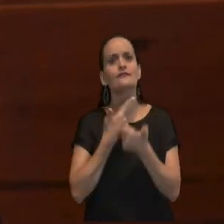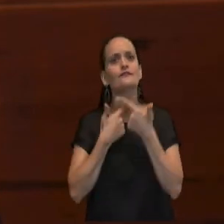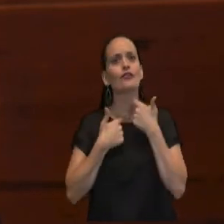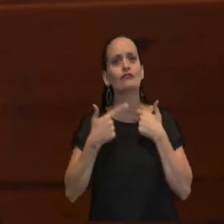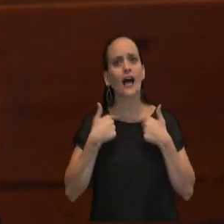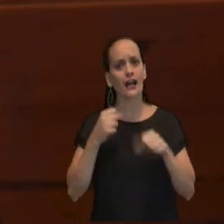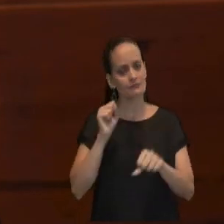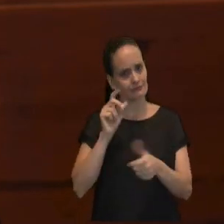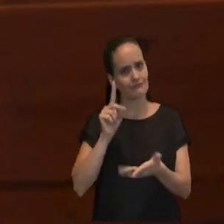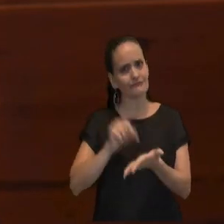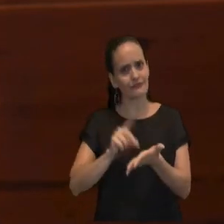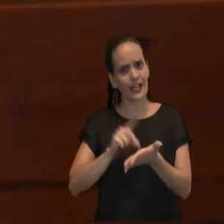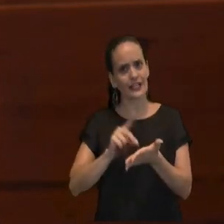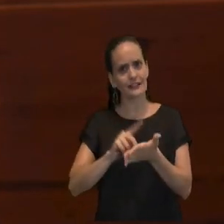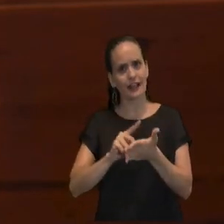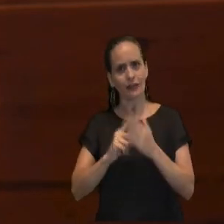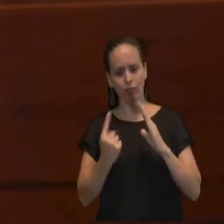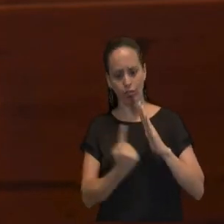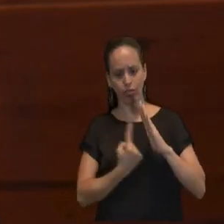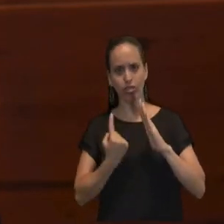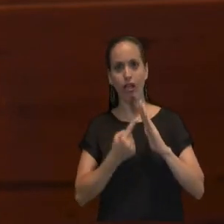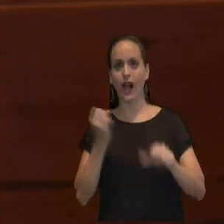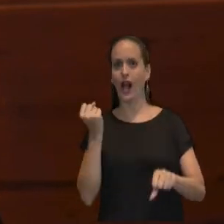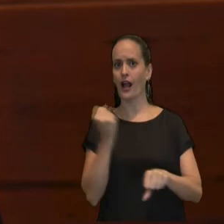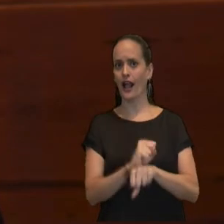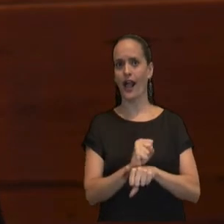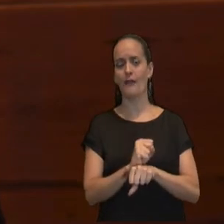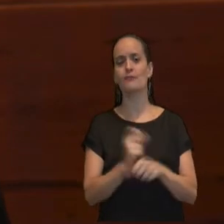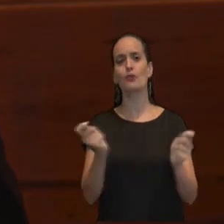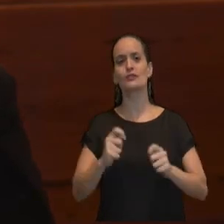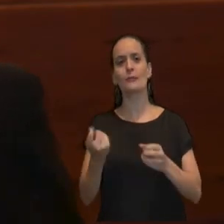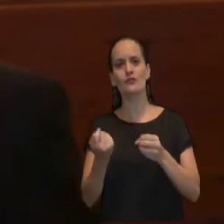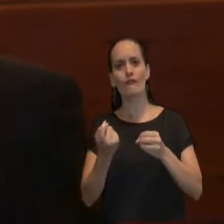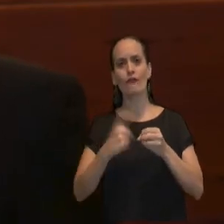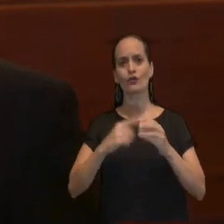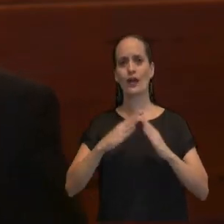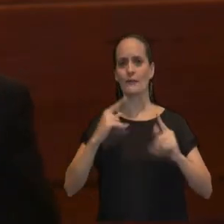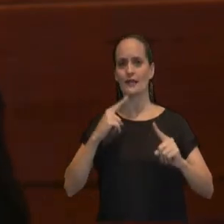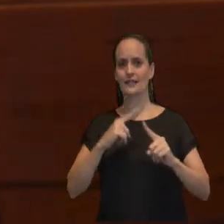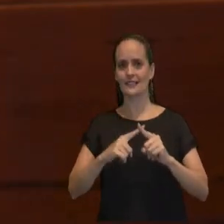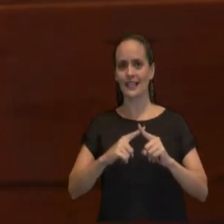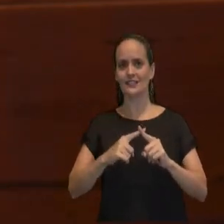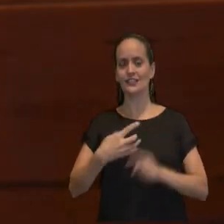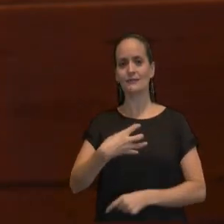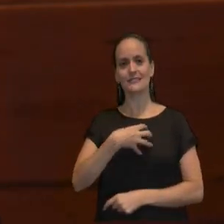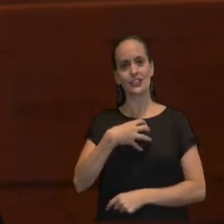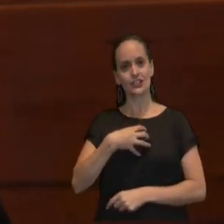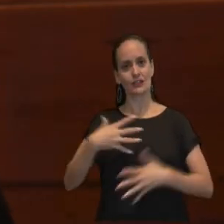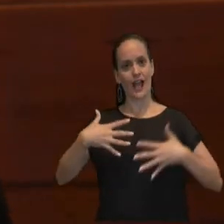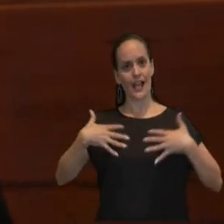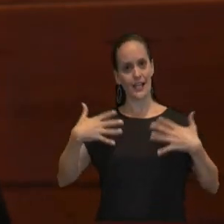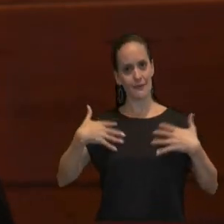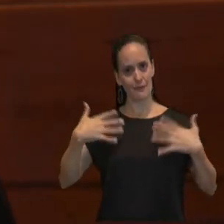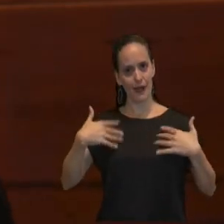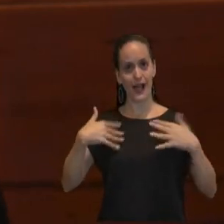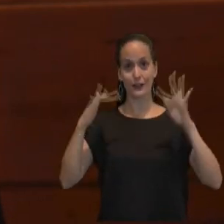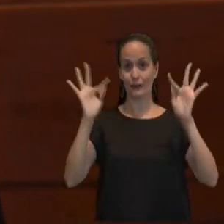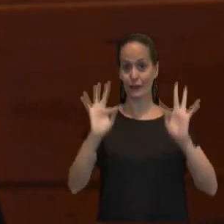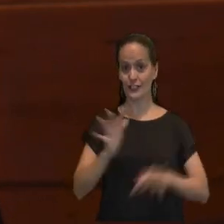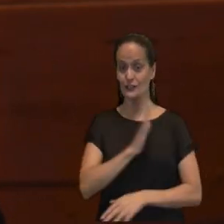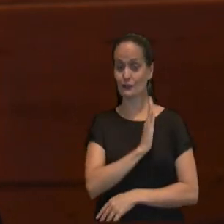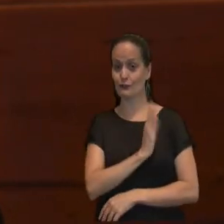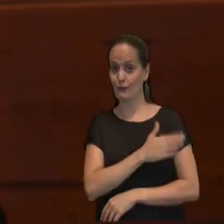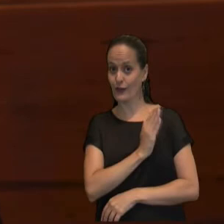acabe para que possamos nos reunir aqui neste lugar. Estamos animados, estamos felizes, alegria em nosso